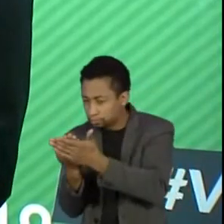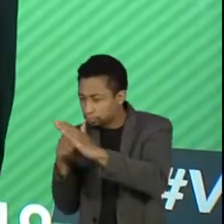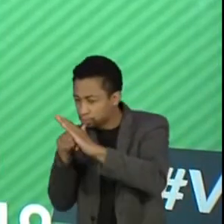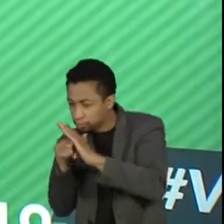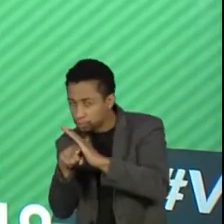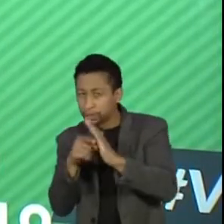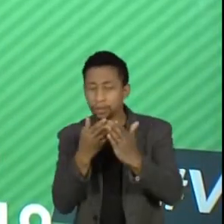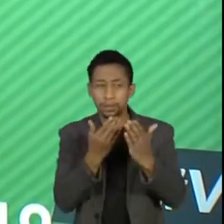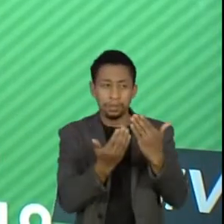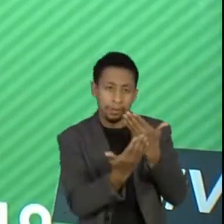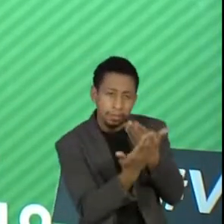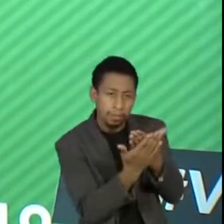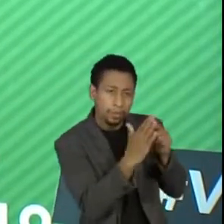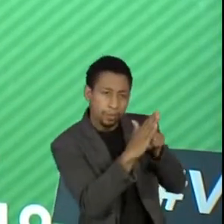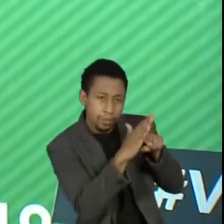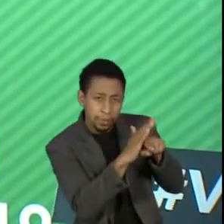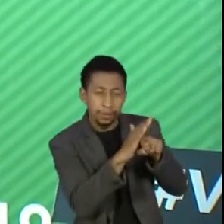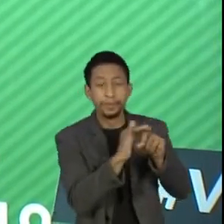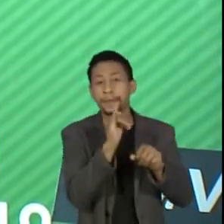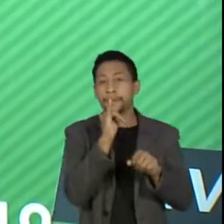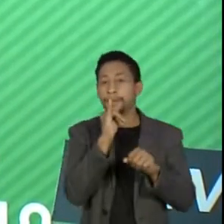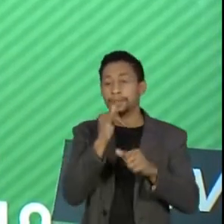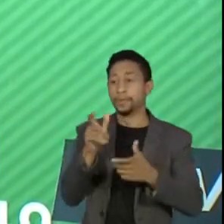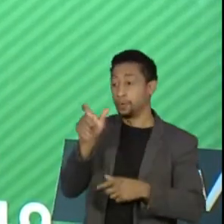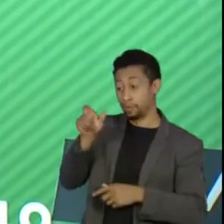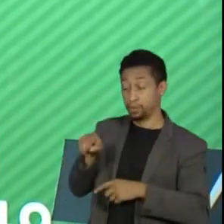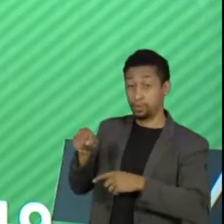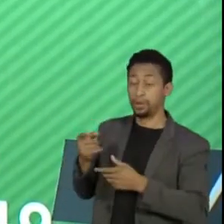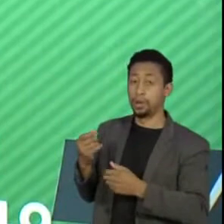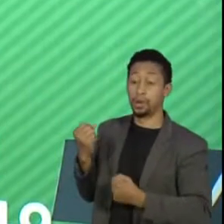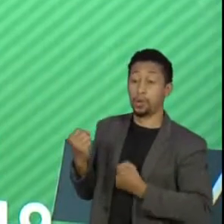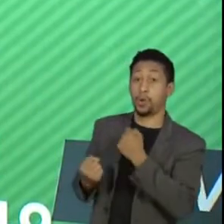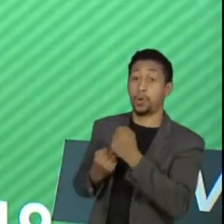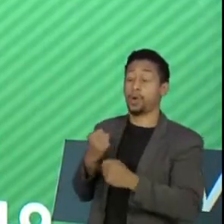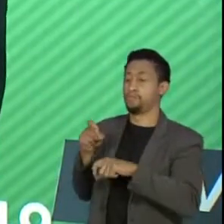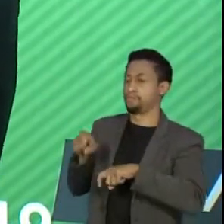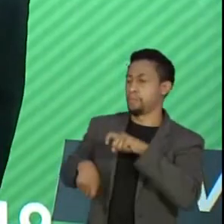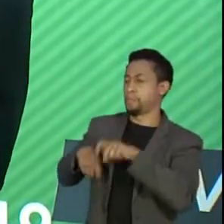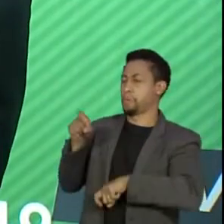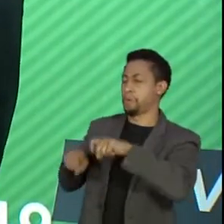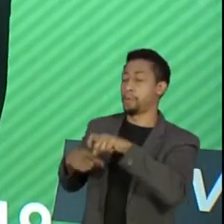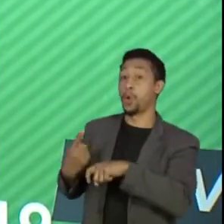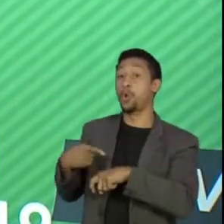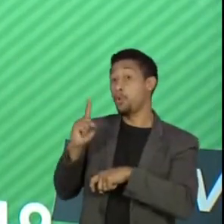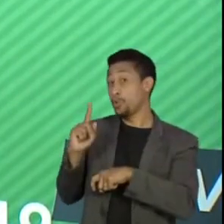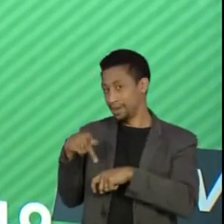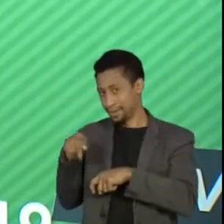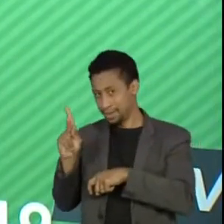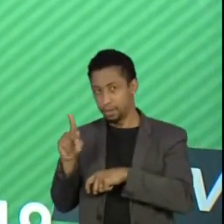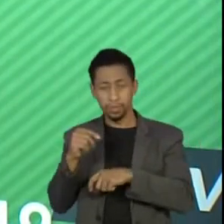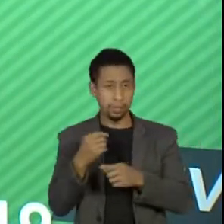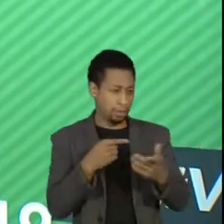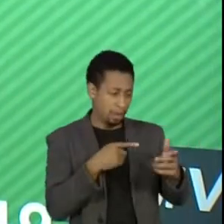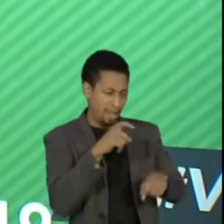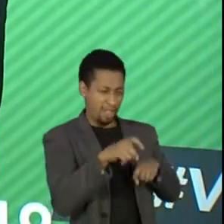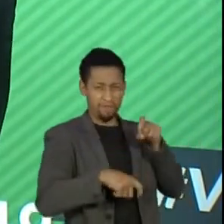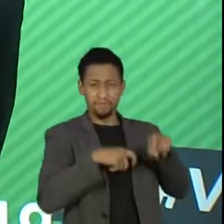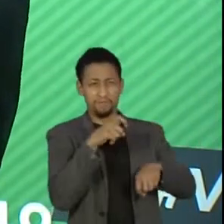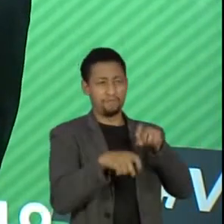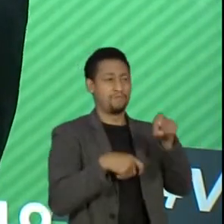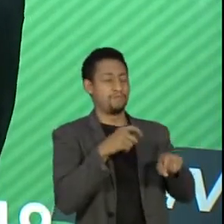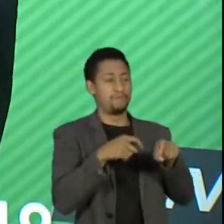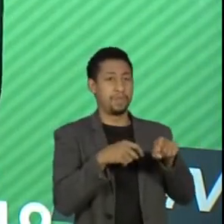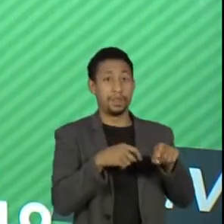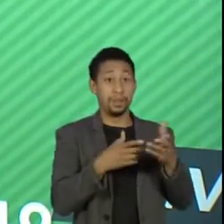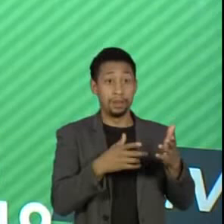como comparar uma pessoa que faz uma corrida de 1 quilômetro, mas um trecho é plano, contra uma pessoa que faz uma corrida de 1 quilômetro em um